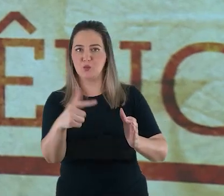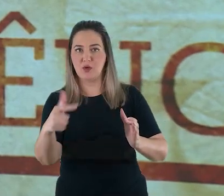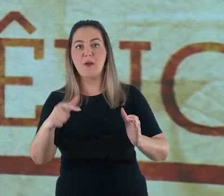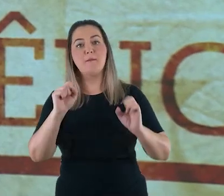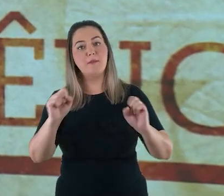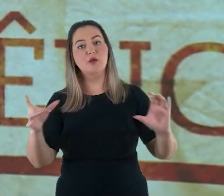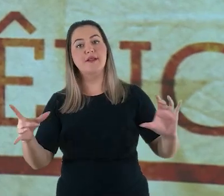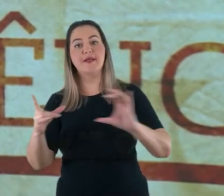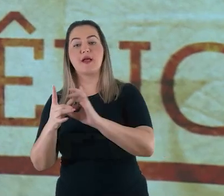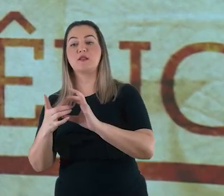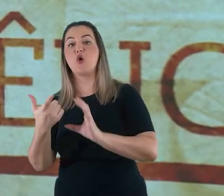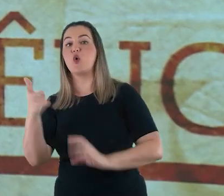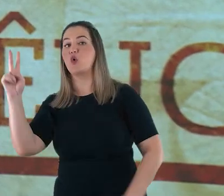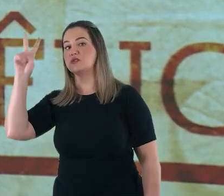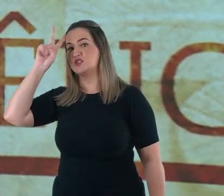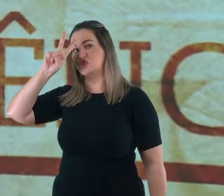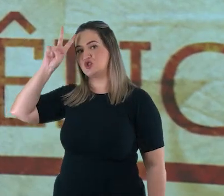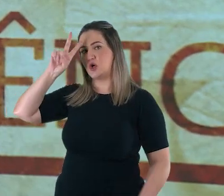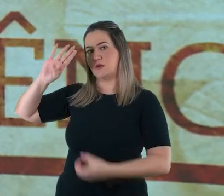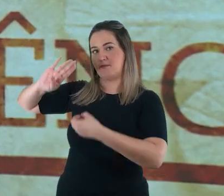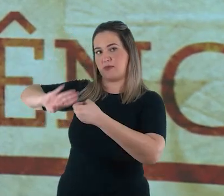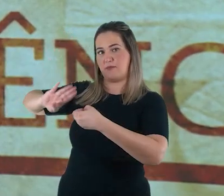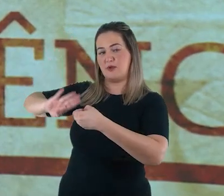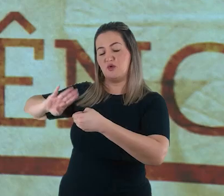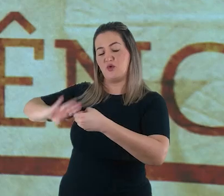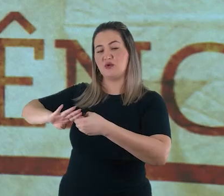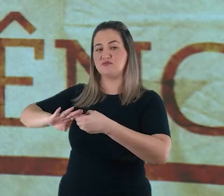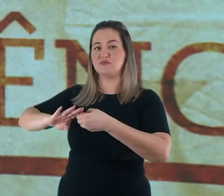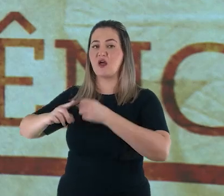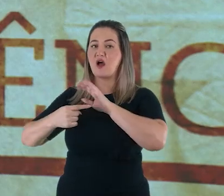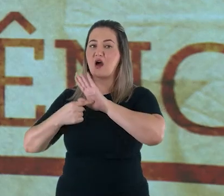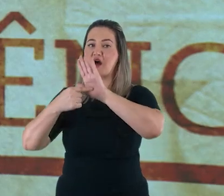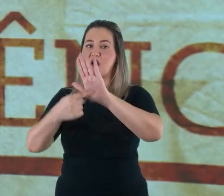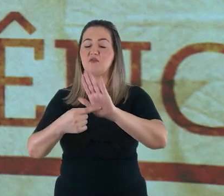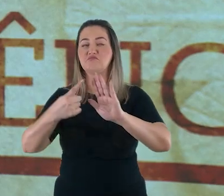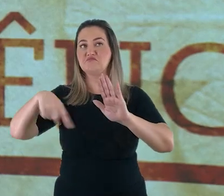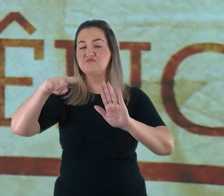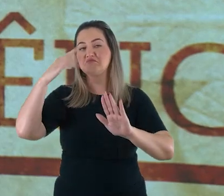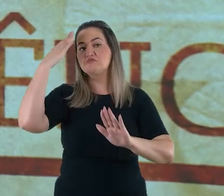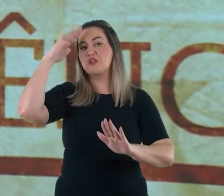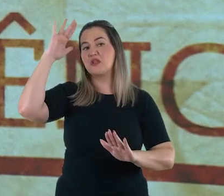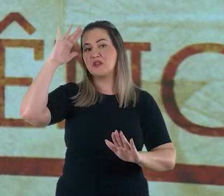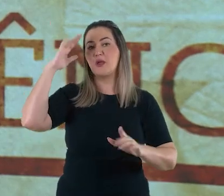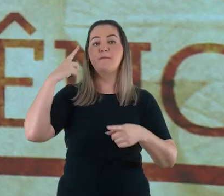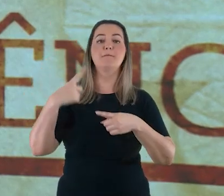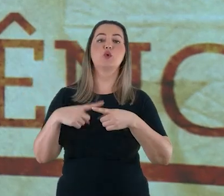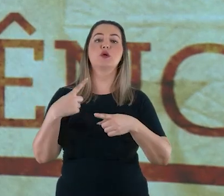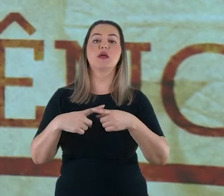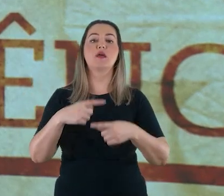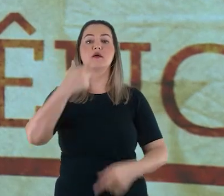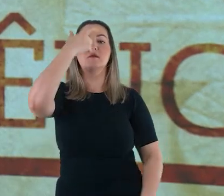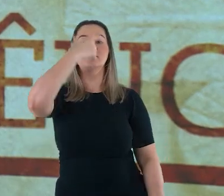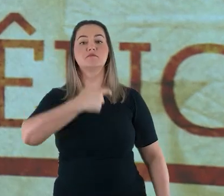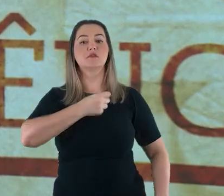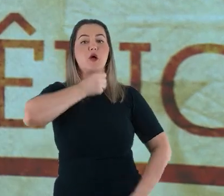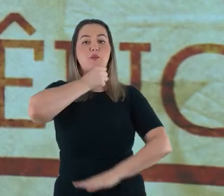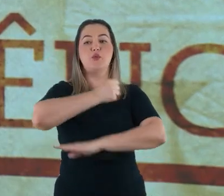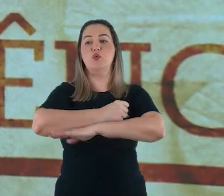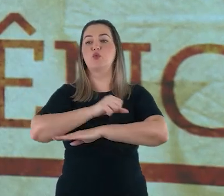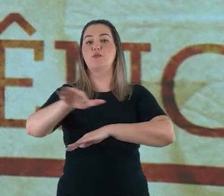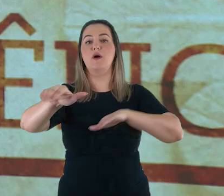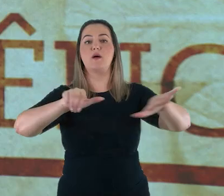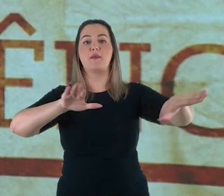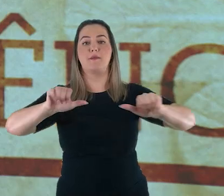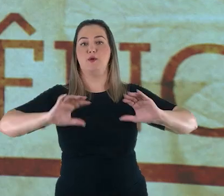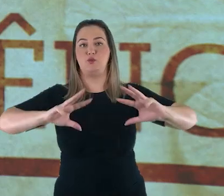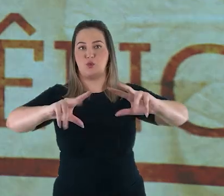crônica babilônica que revela uma coisa que talvez nos dê o motivo para a convocação do rei a fim de inaugurar aquela